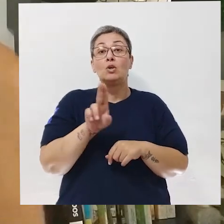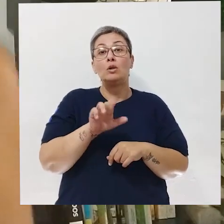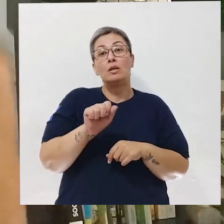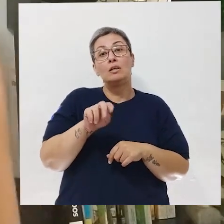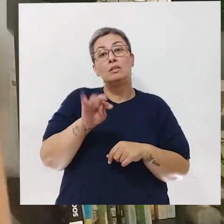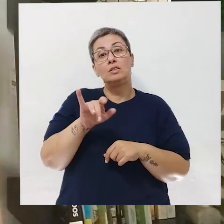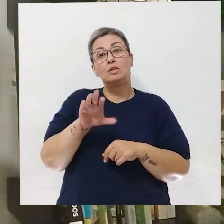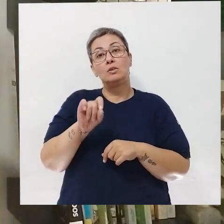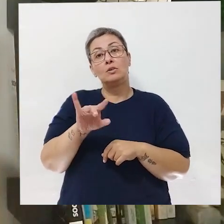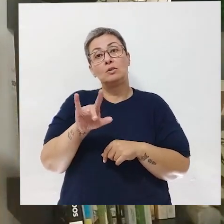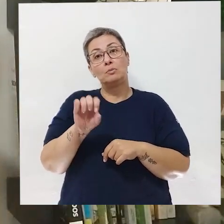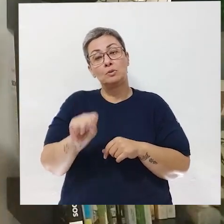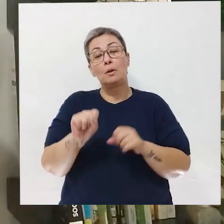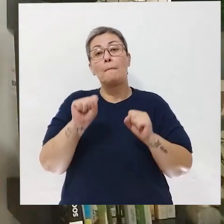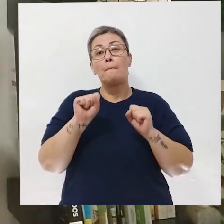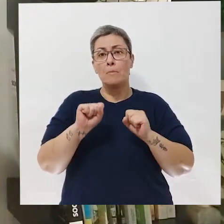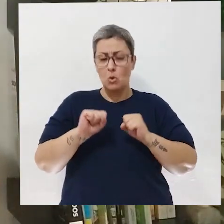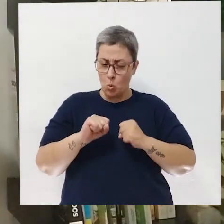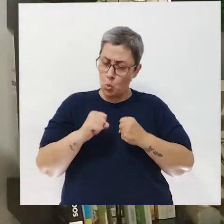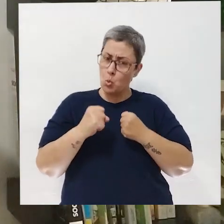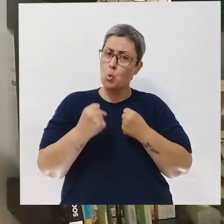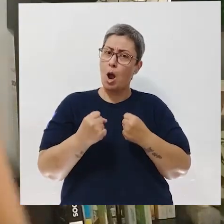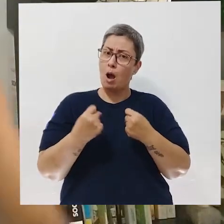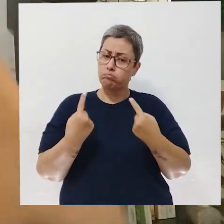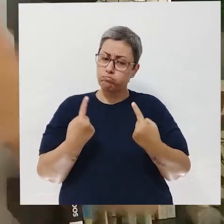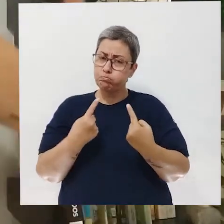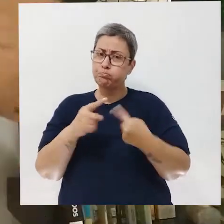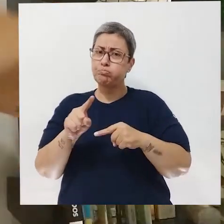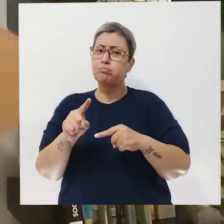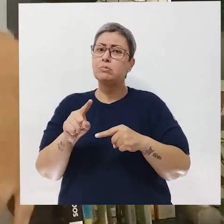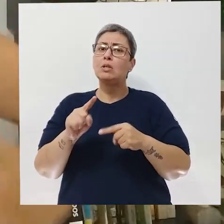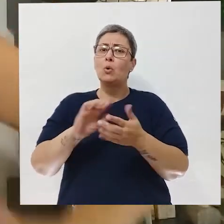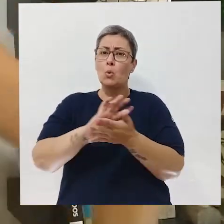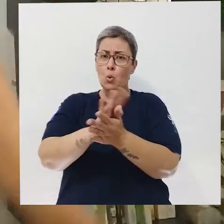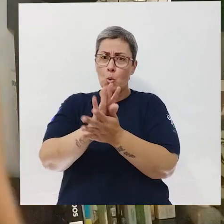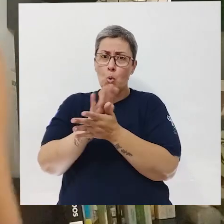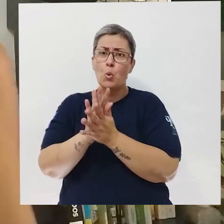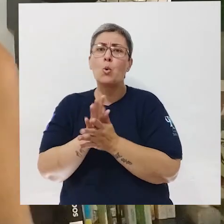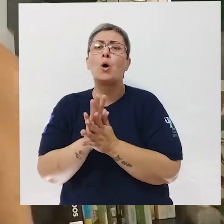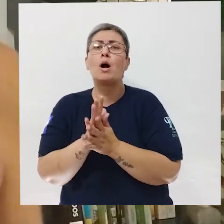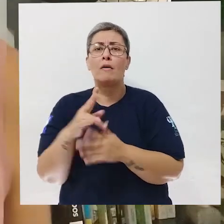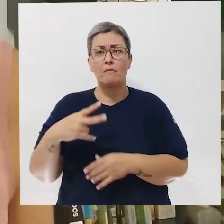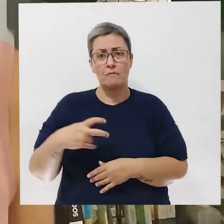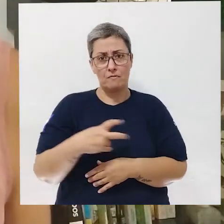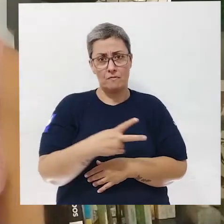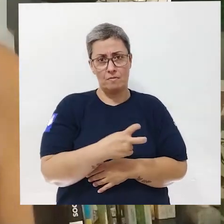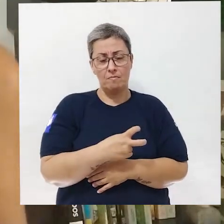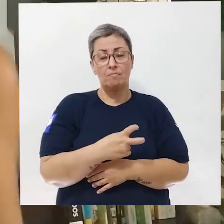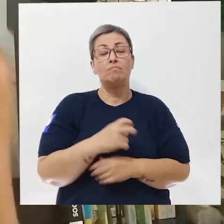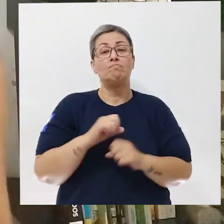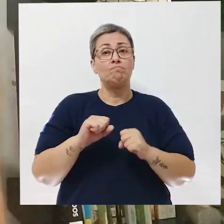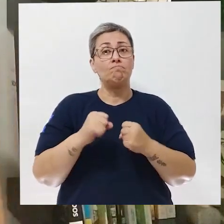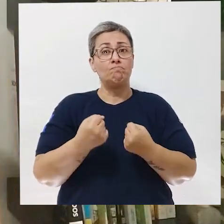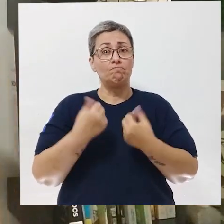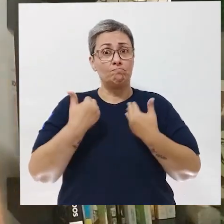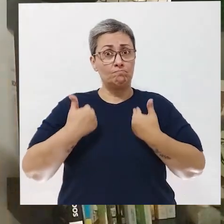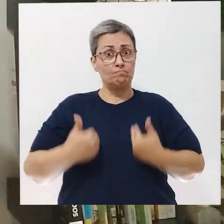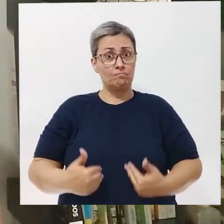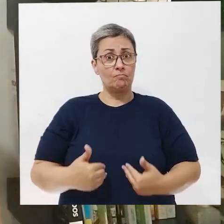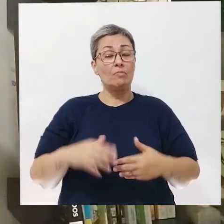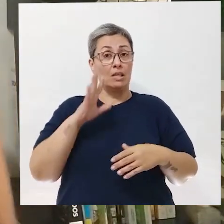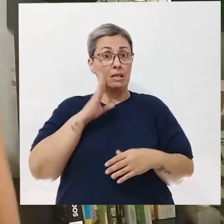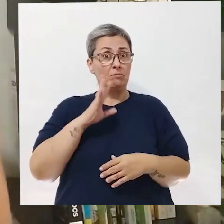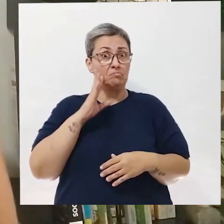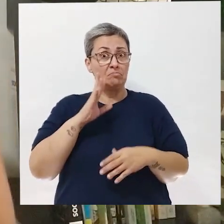anticorpos, que são capazes de reagir com essa substância e defender o nosso organismo. Legal, né? Então,